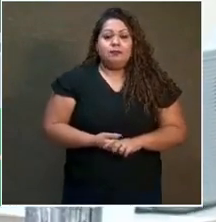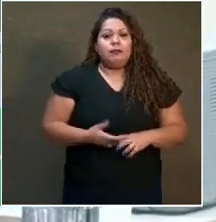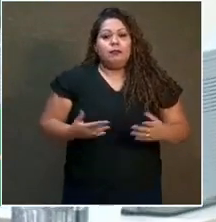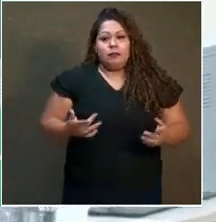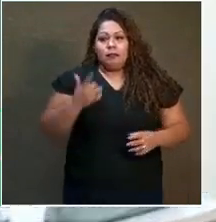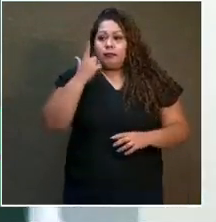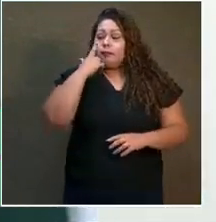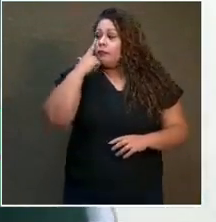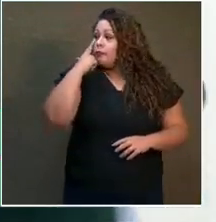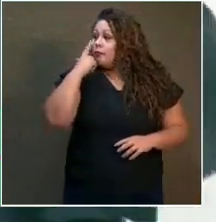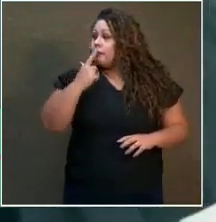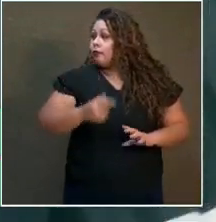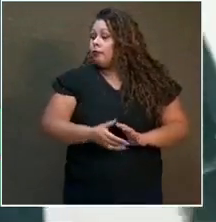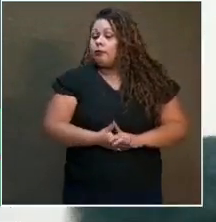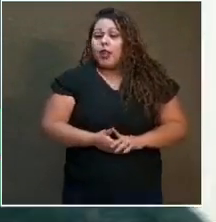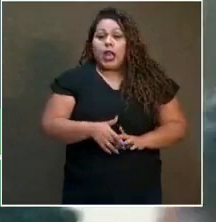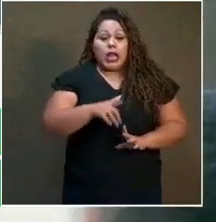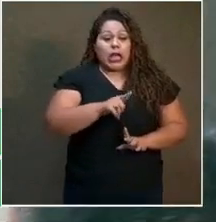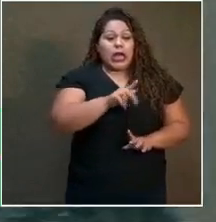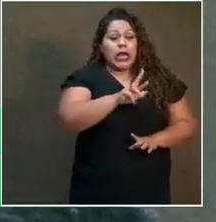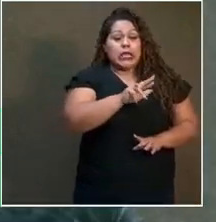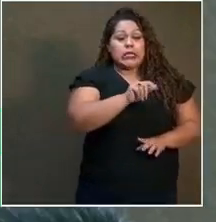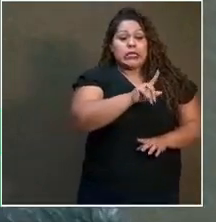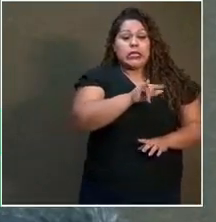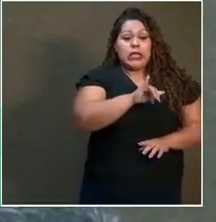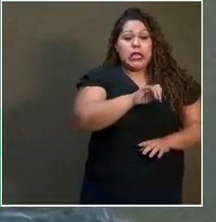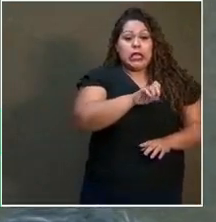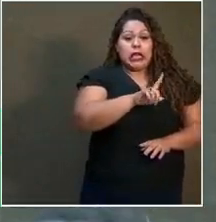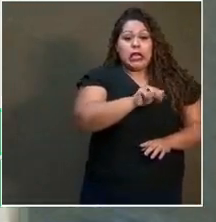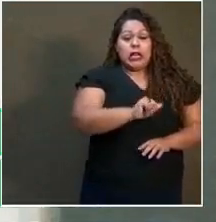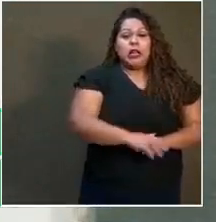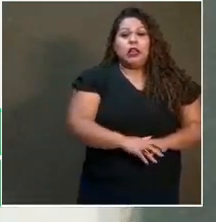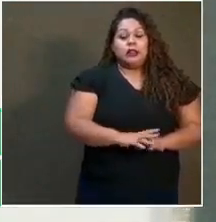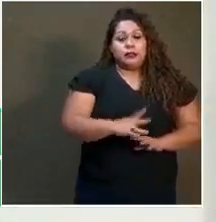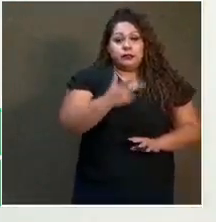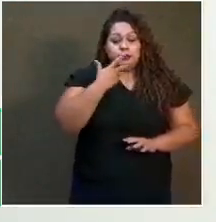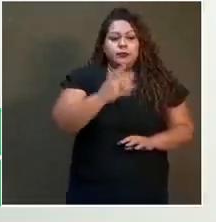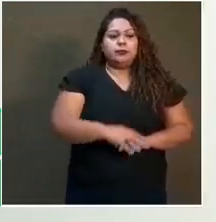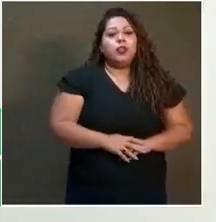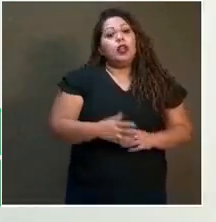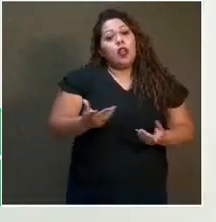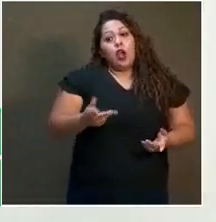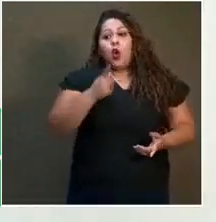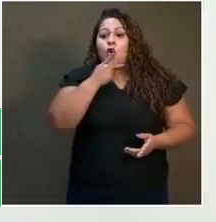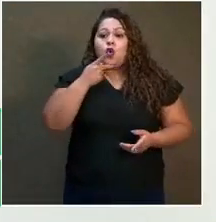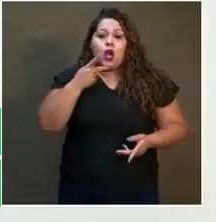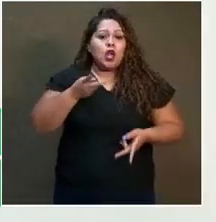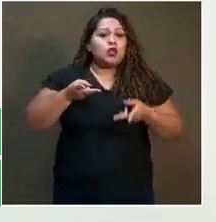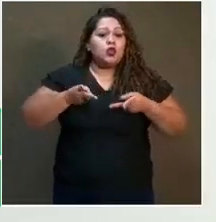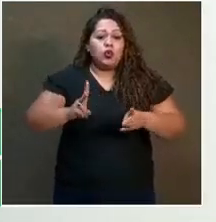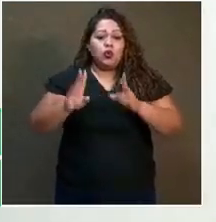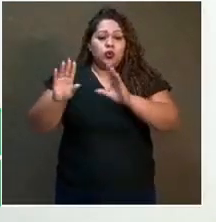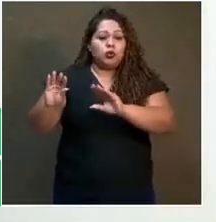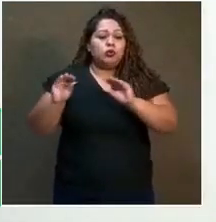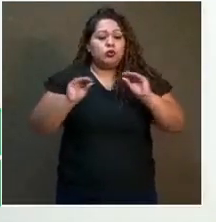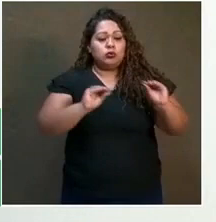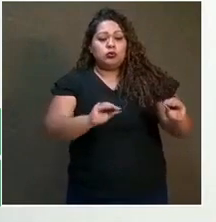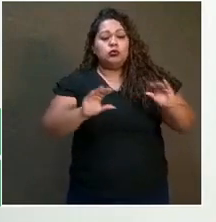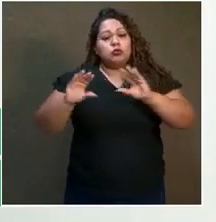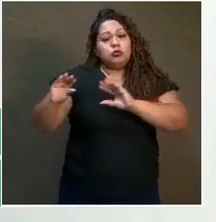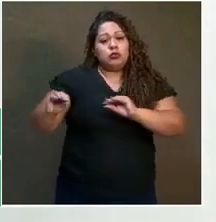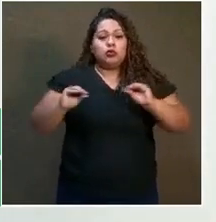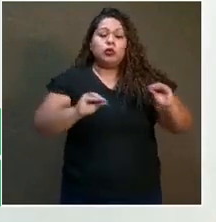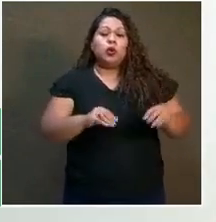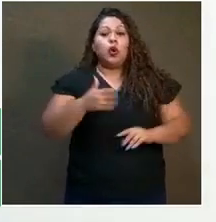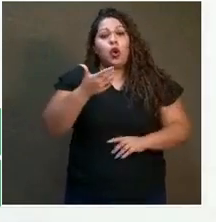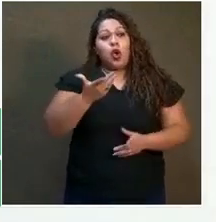vejam aqui, ó, isso é a Graziella falando. Cássio continuava fazendo a mudança dele, ocasião em que viu um irmão dele, Cássio